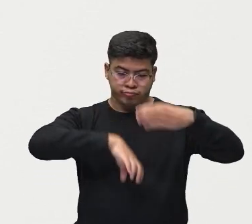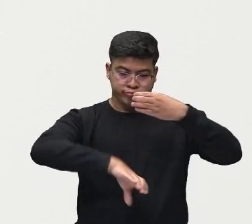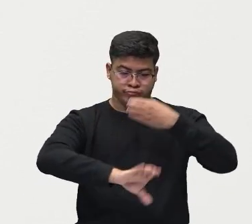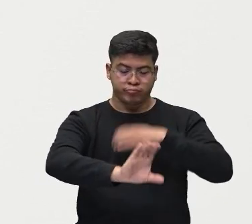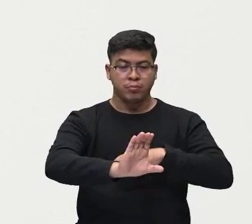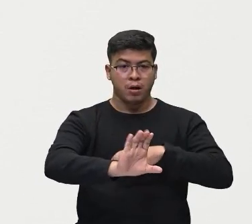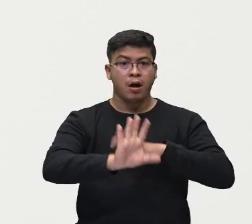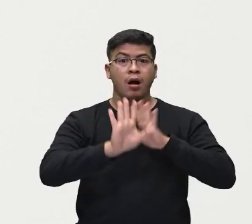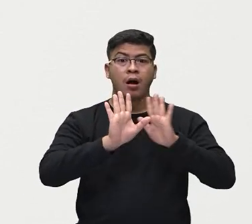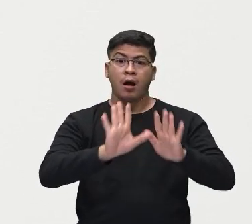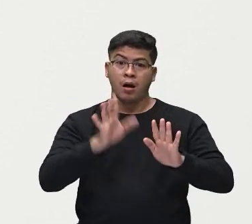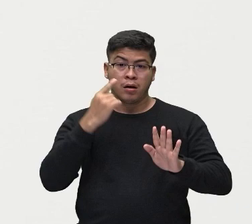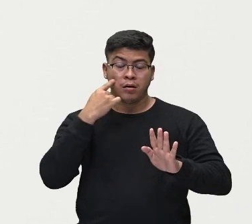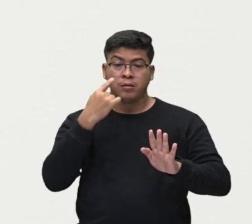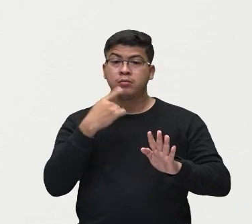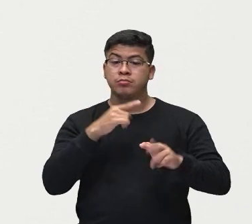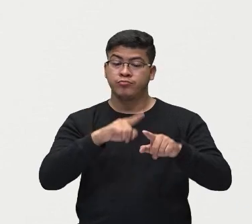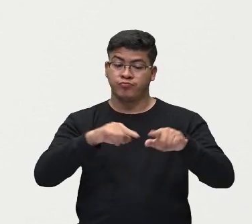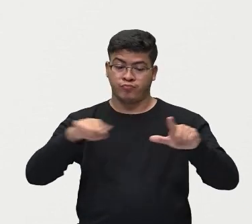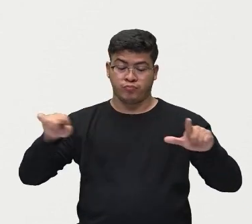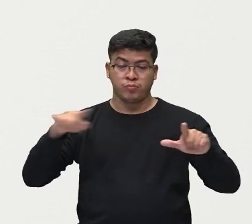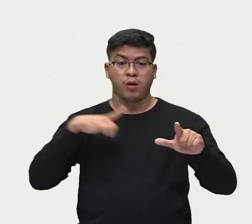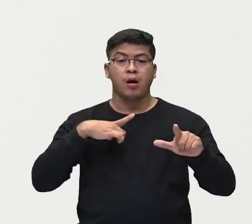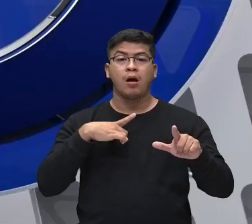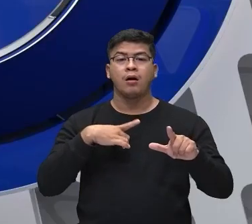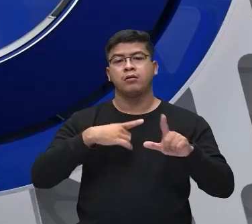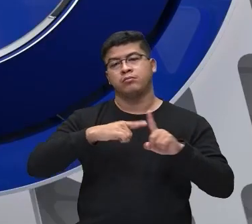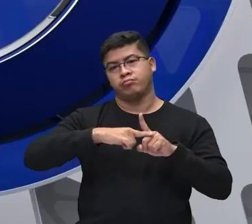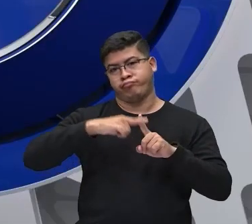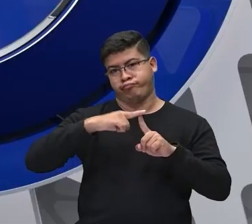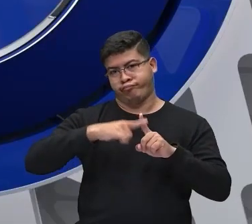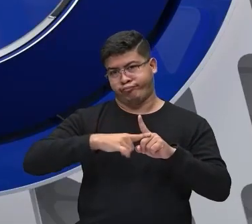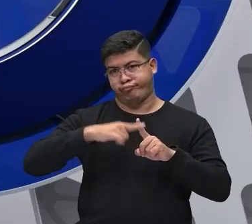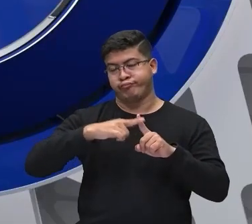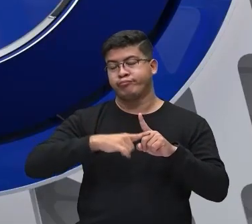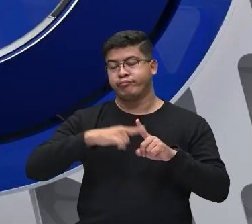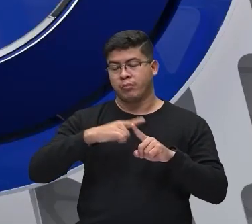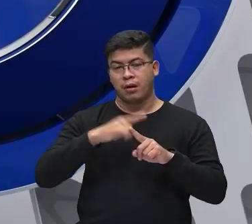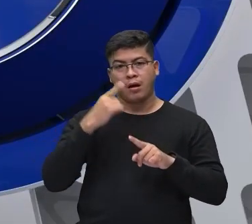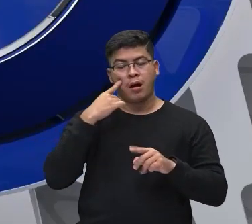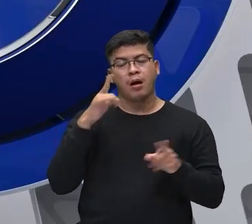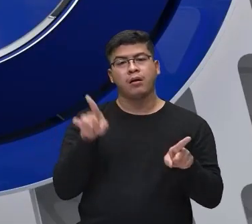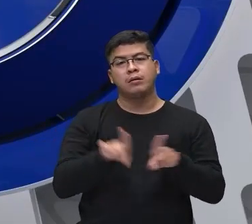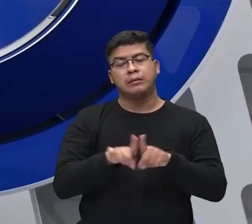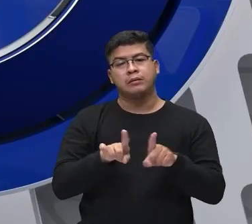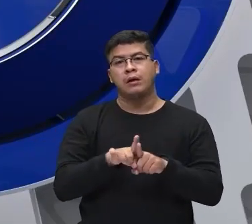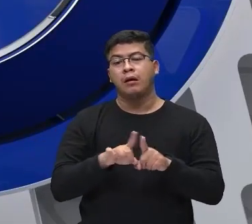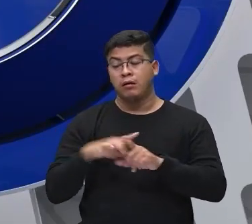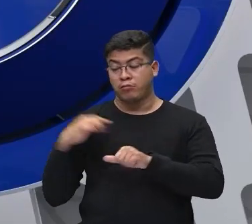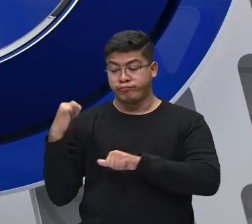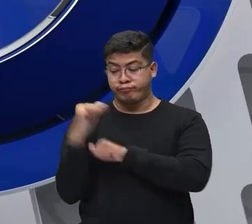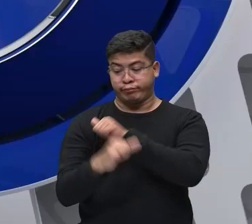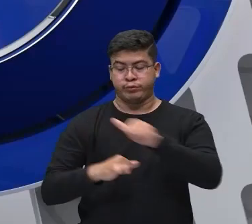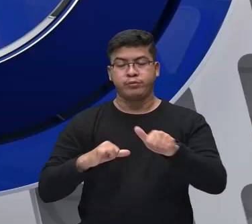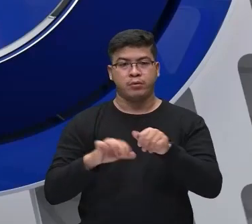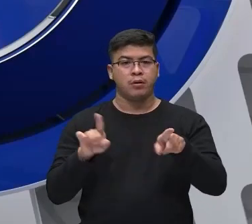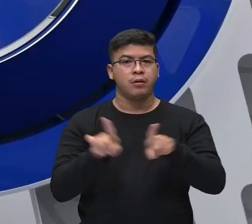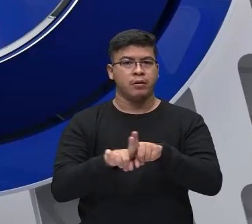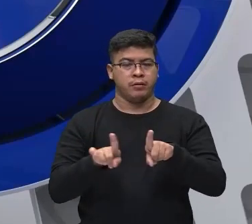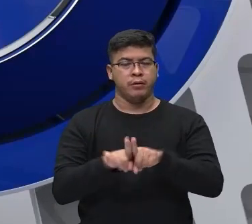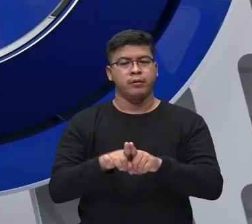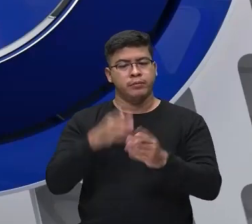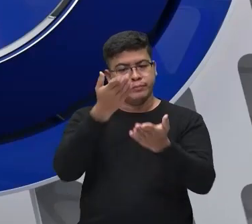e variações de temperatura. Lembrem que essas transformações e os seus estudos